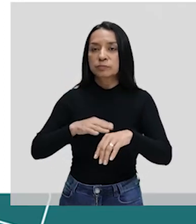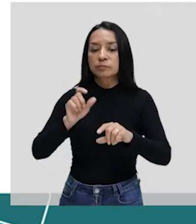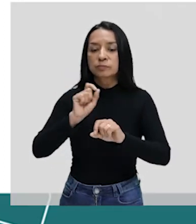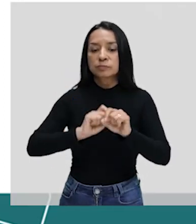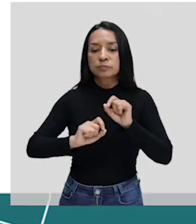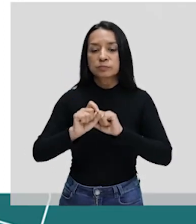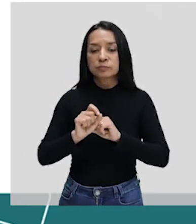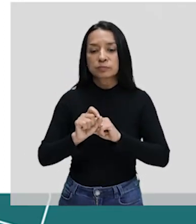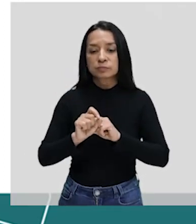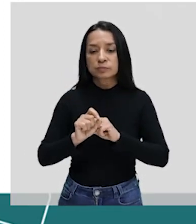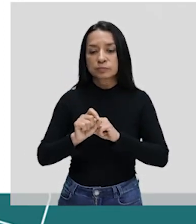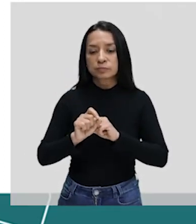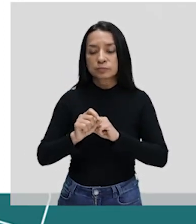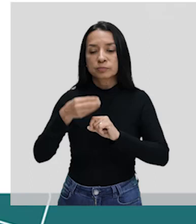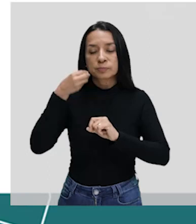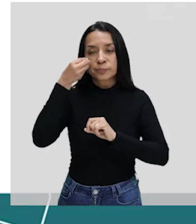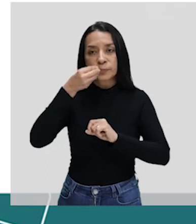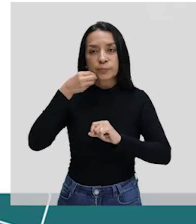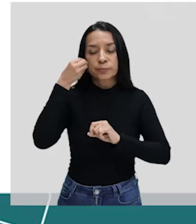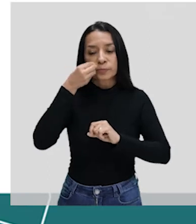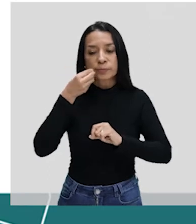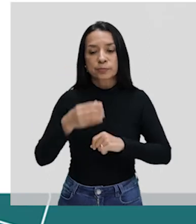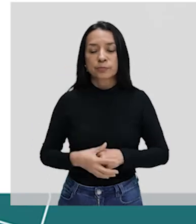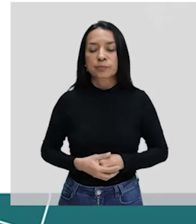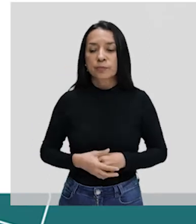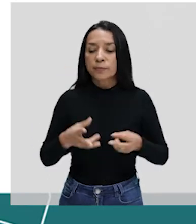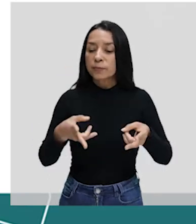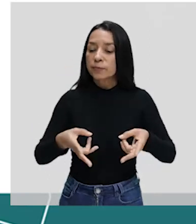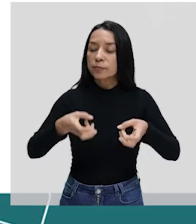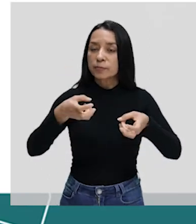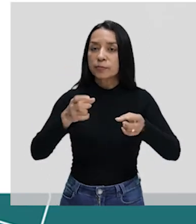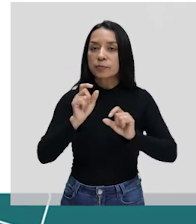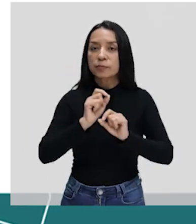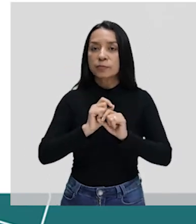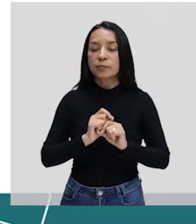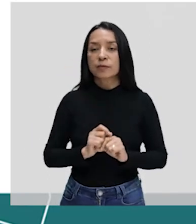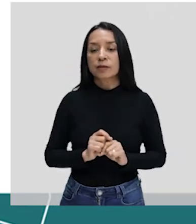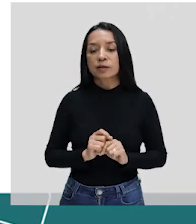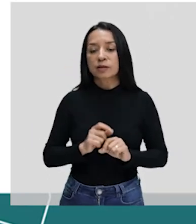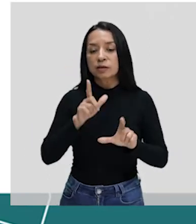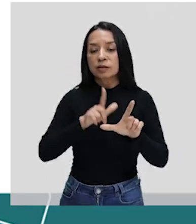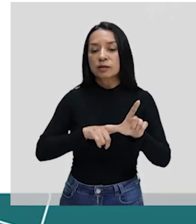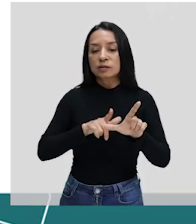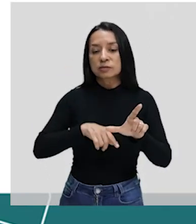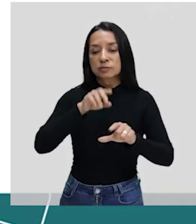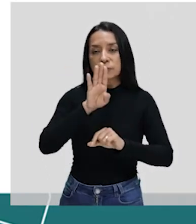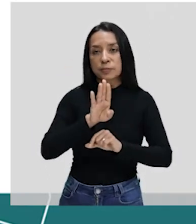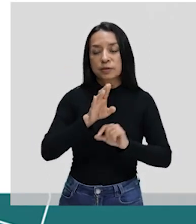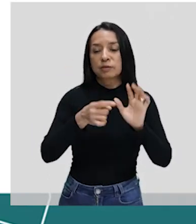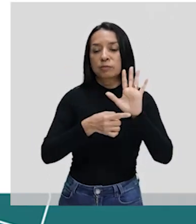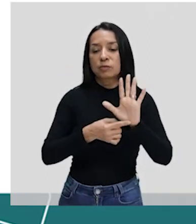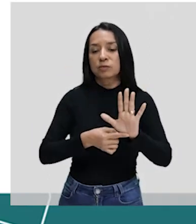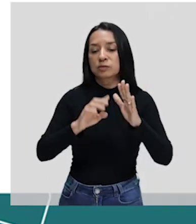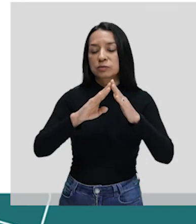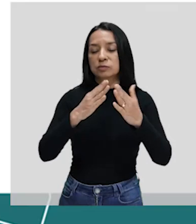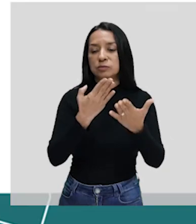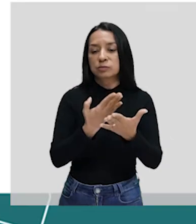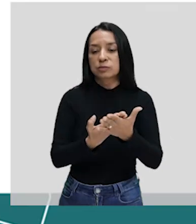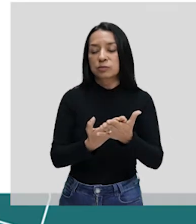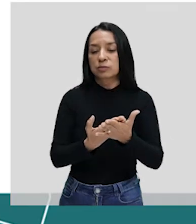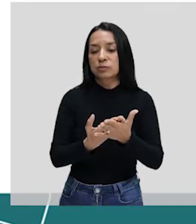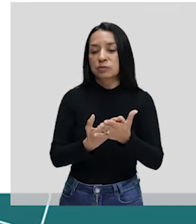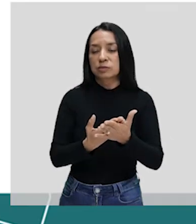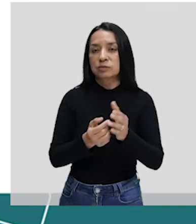de empirismo. Nós vamos perceber que a letra B já traz para a gente a escola